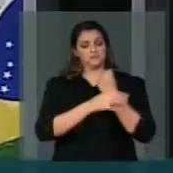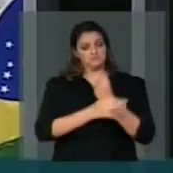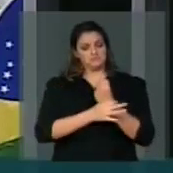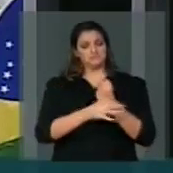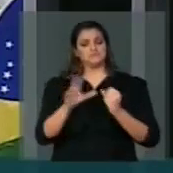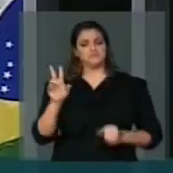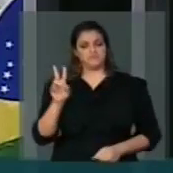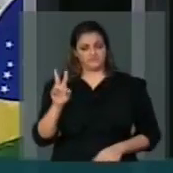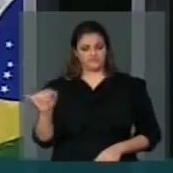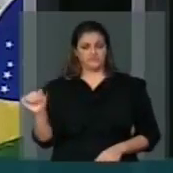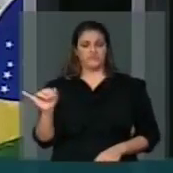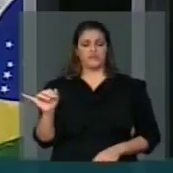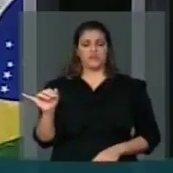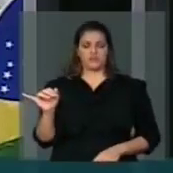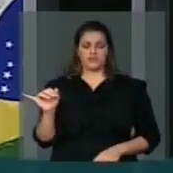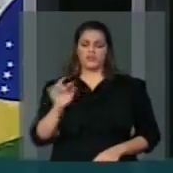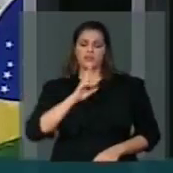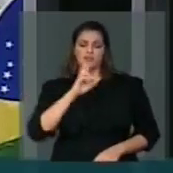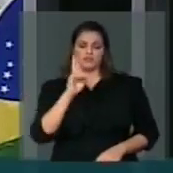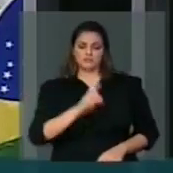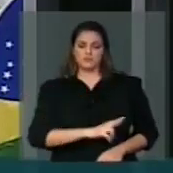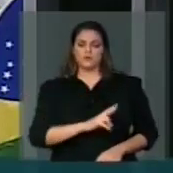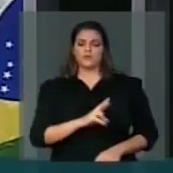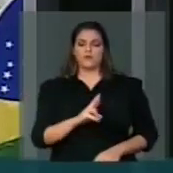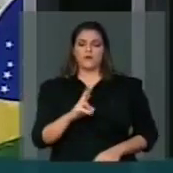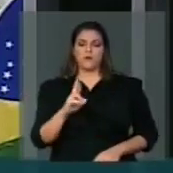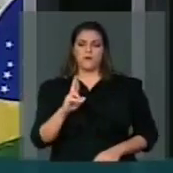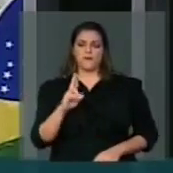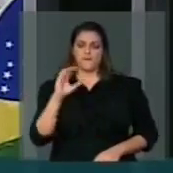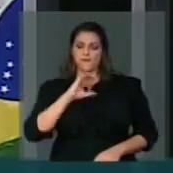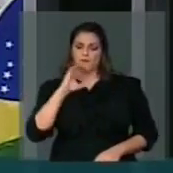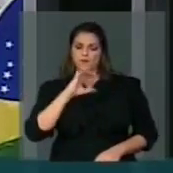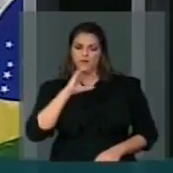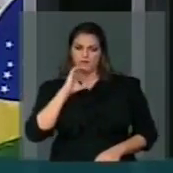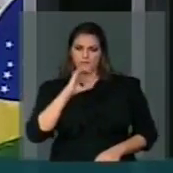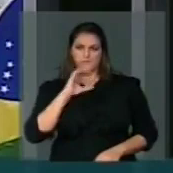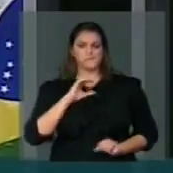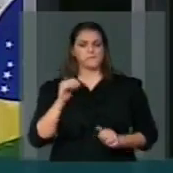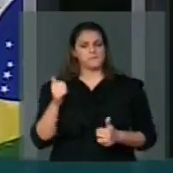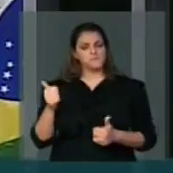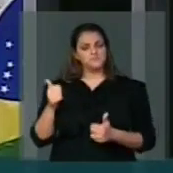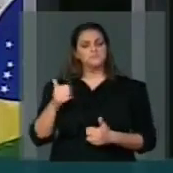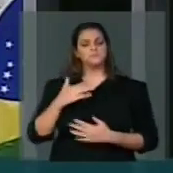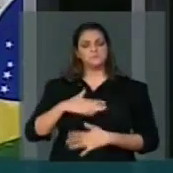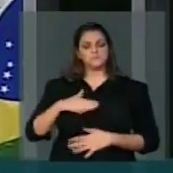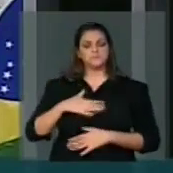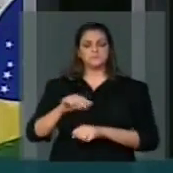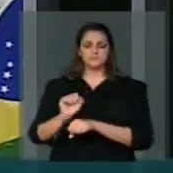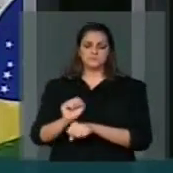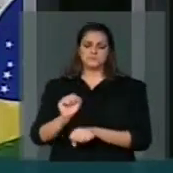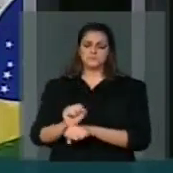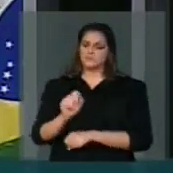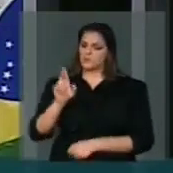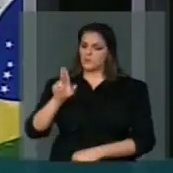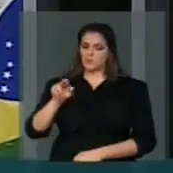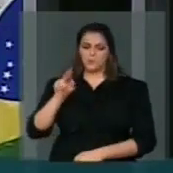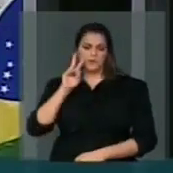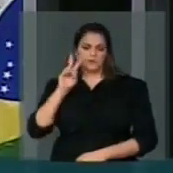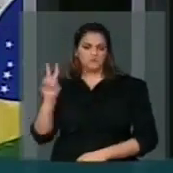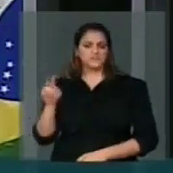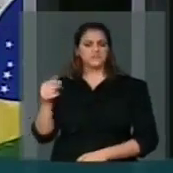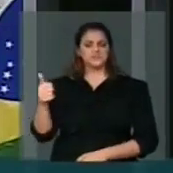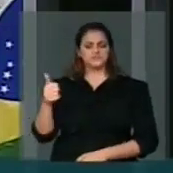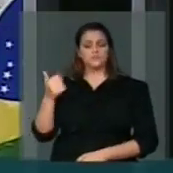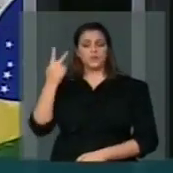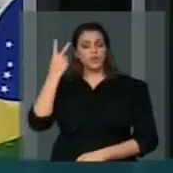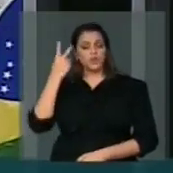de que me daria uma resposta breve sobre o assunto. coisa inédita nesse país. Dois